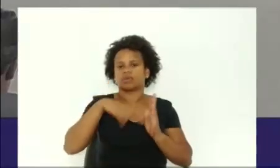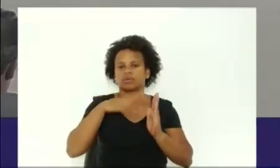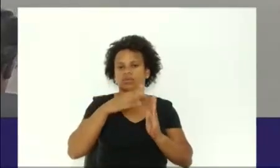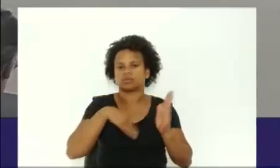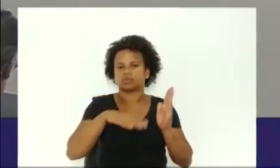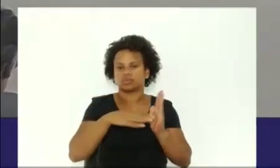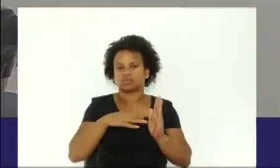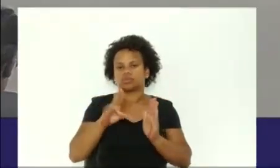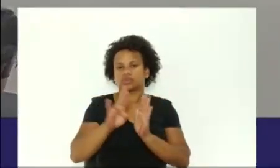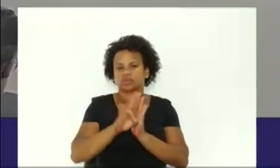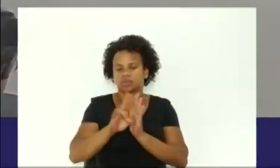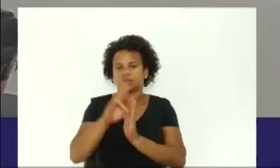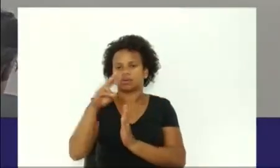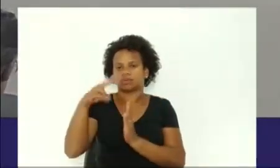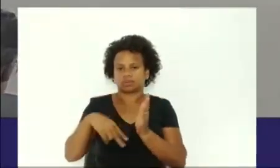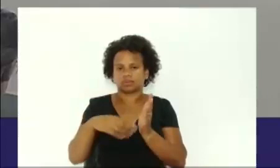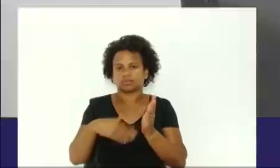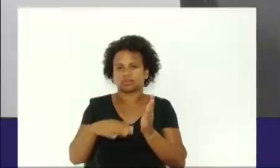lida.